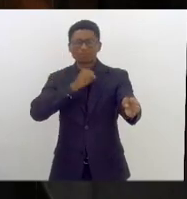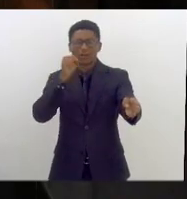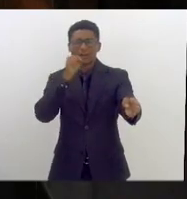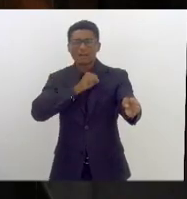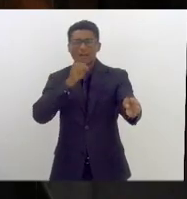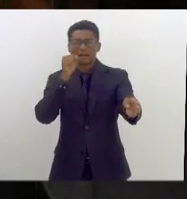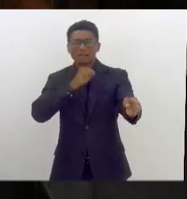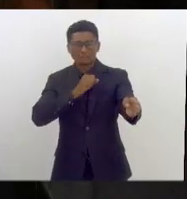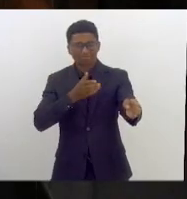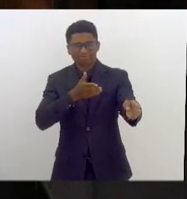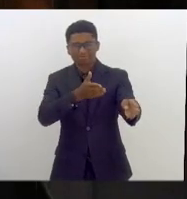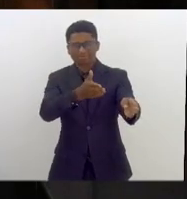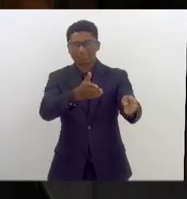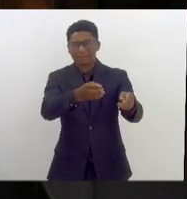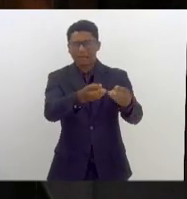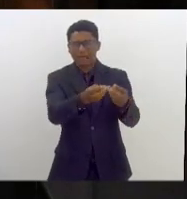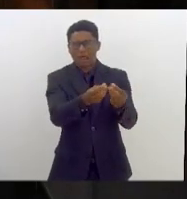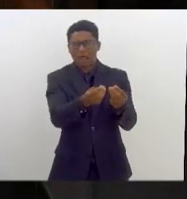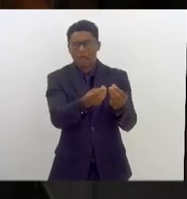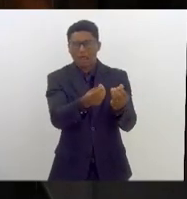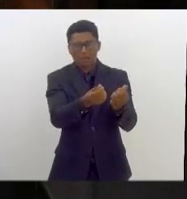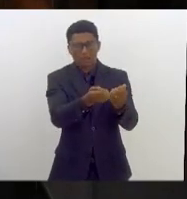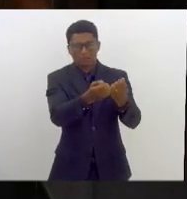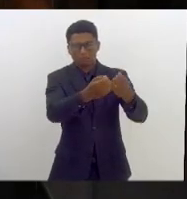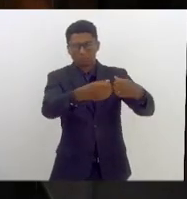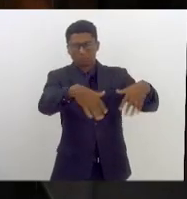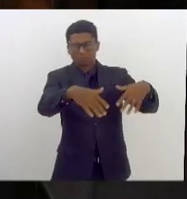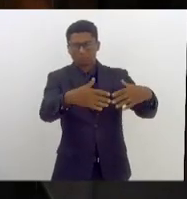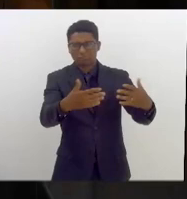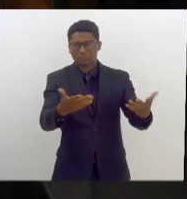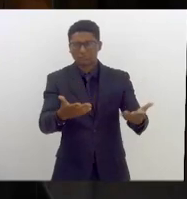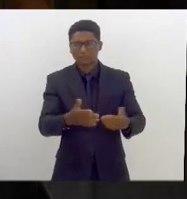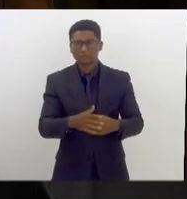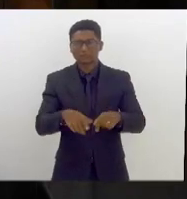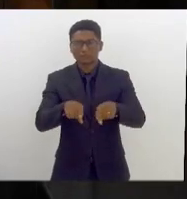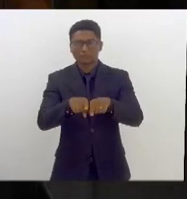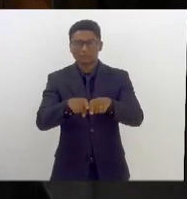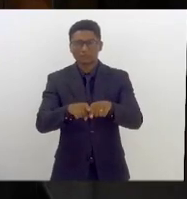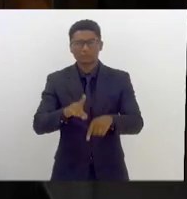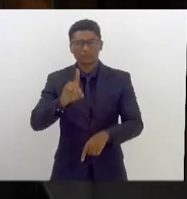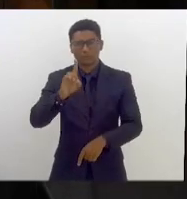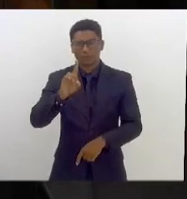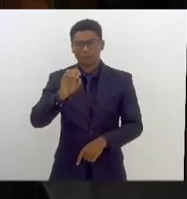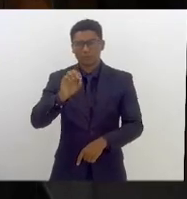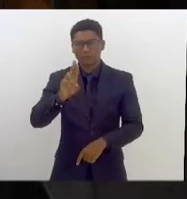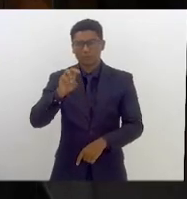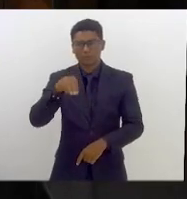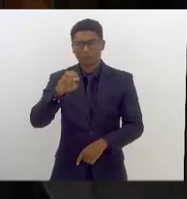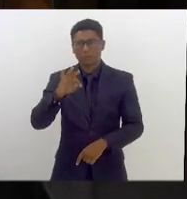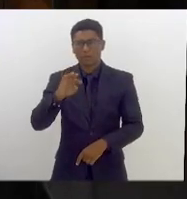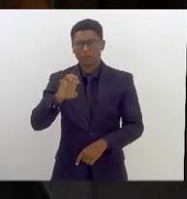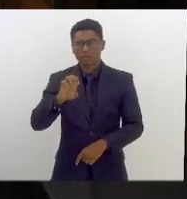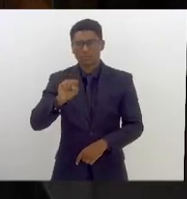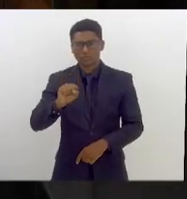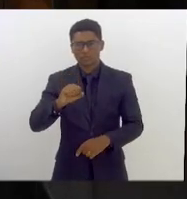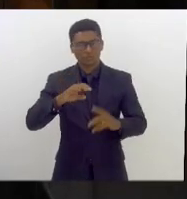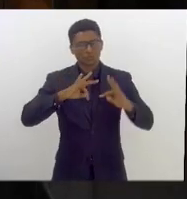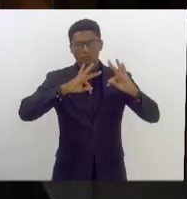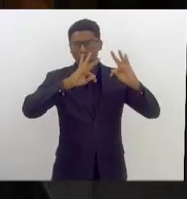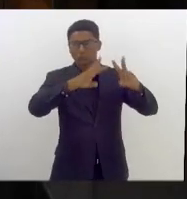em fase final. Dormentes, totalmente destruídos.